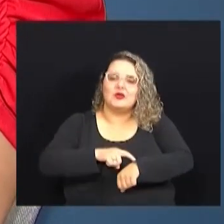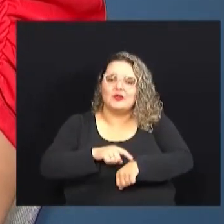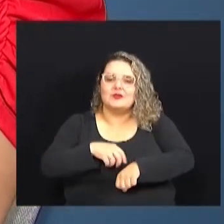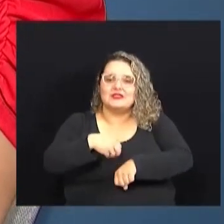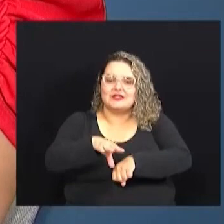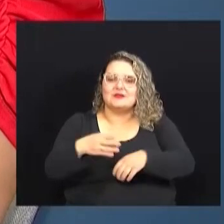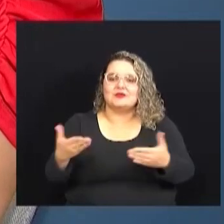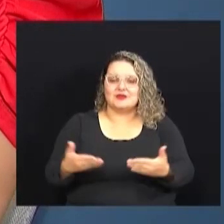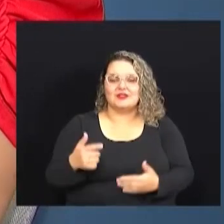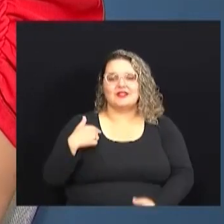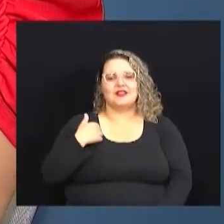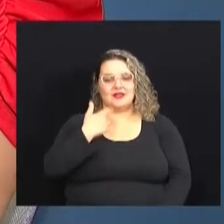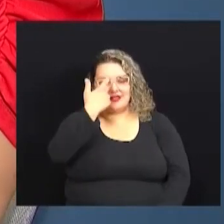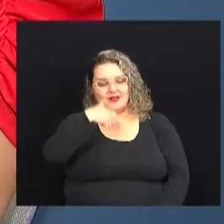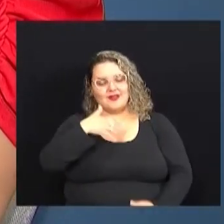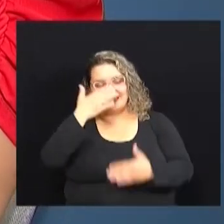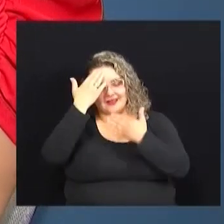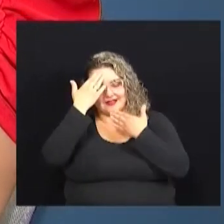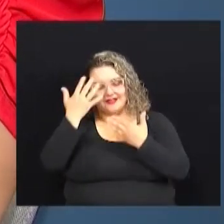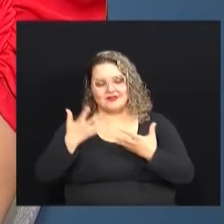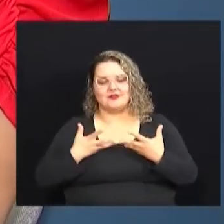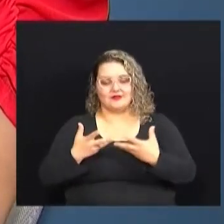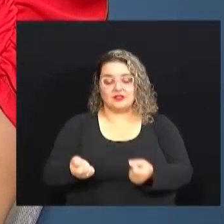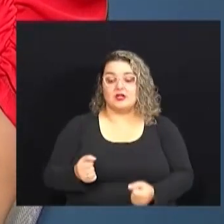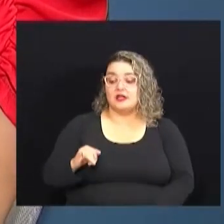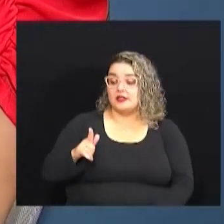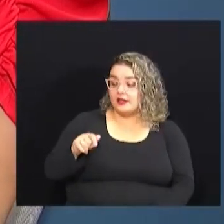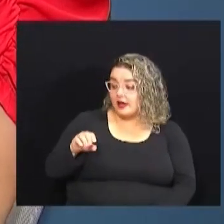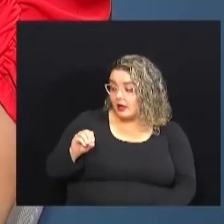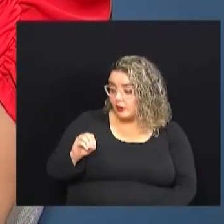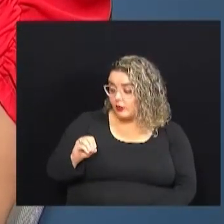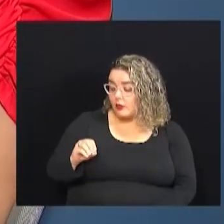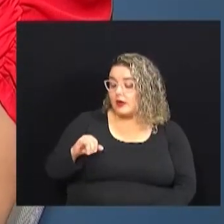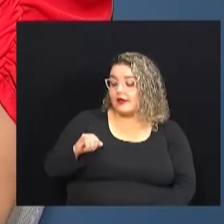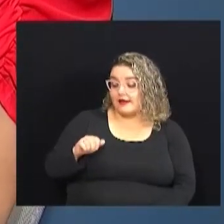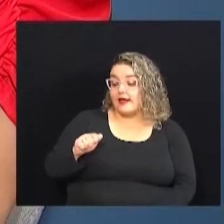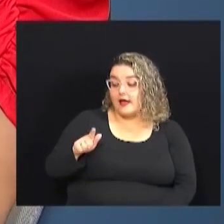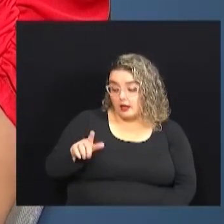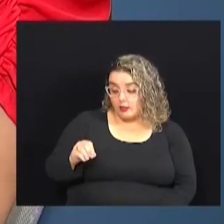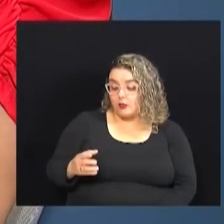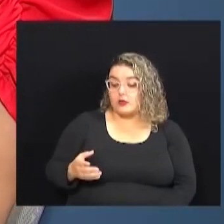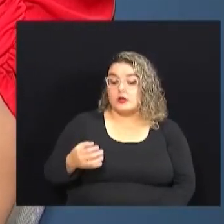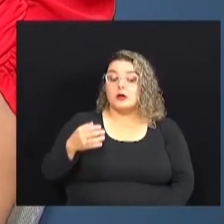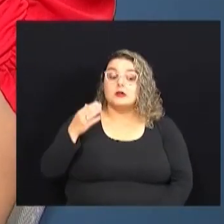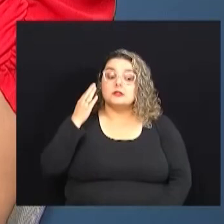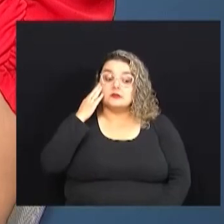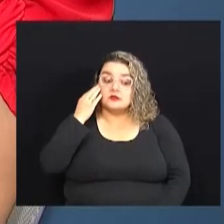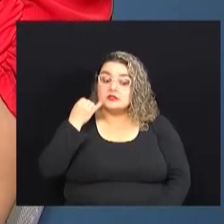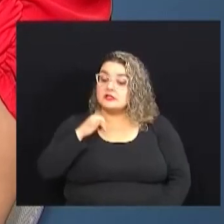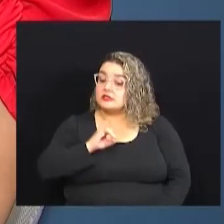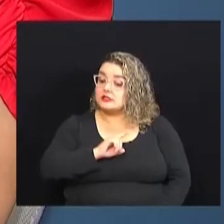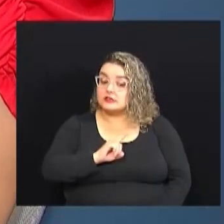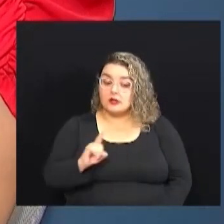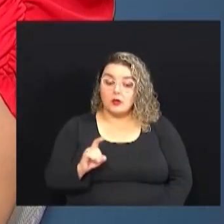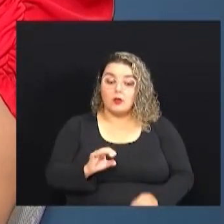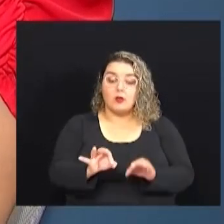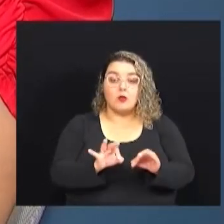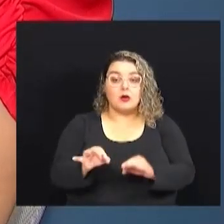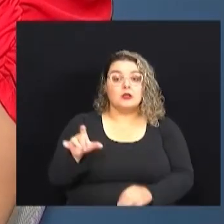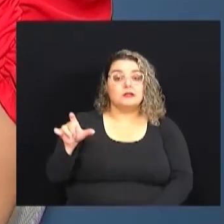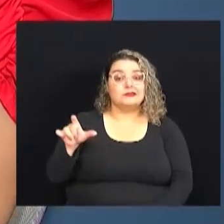aí para a gente hoje. Eu que agradeço pelo convite. Iago, a gente sabe que se não se organizar e ficar ali